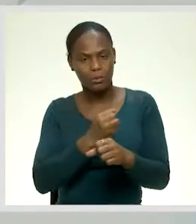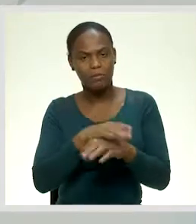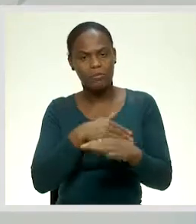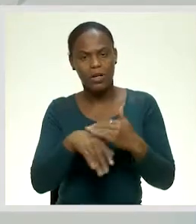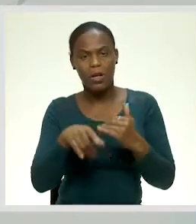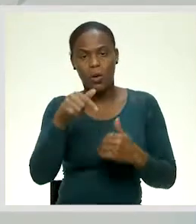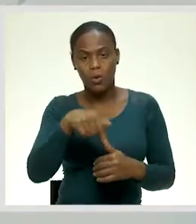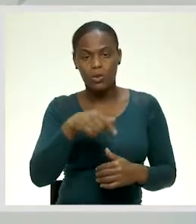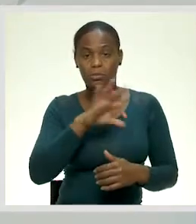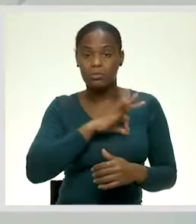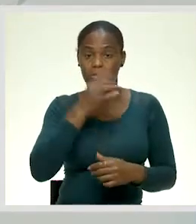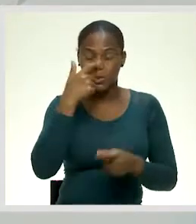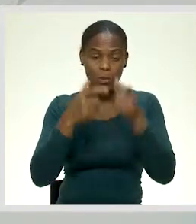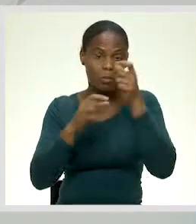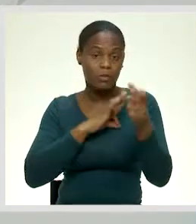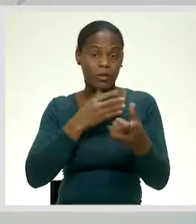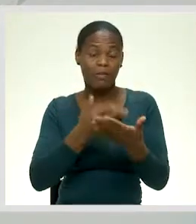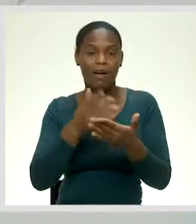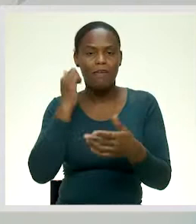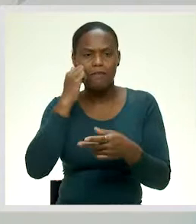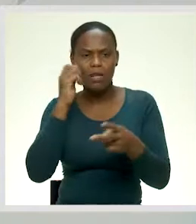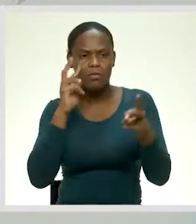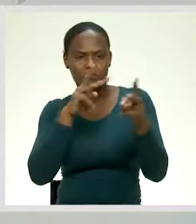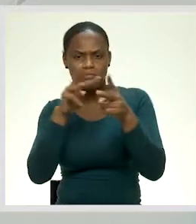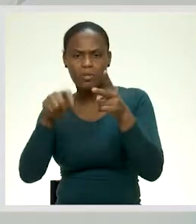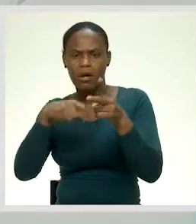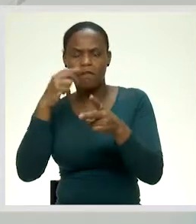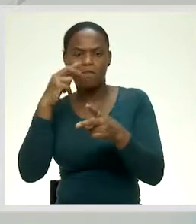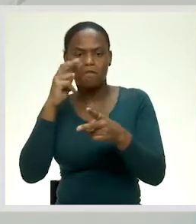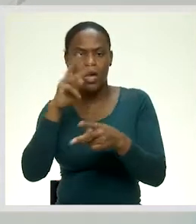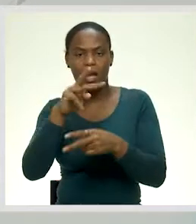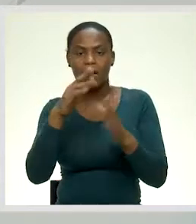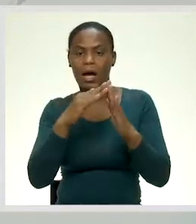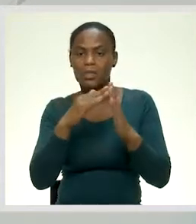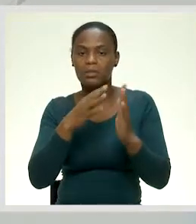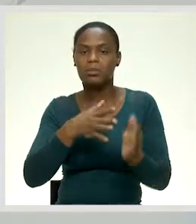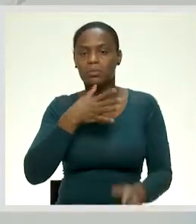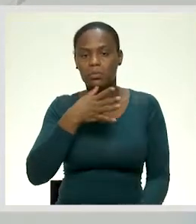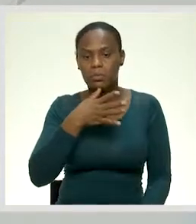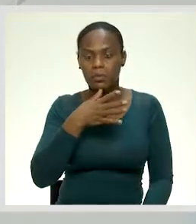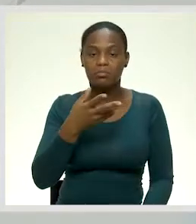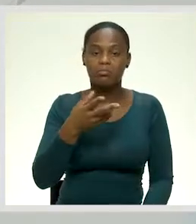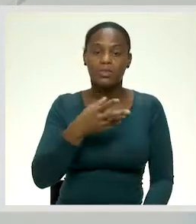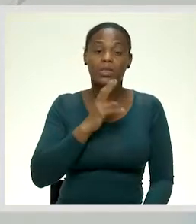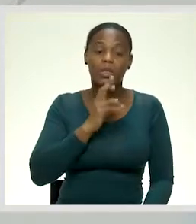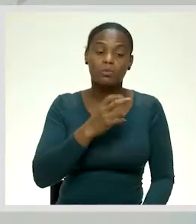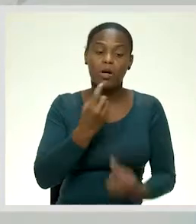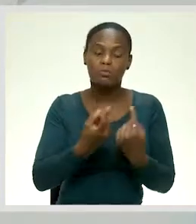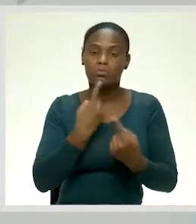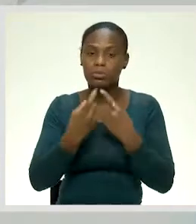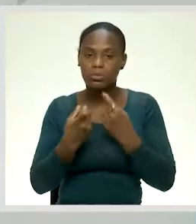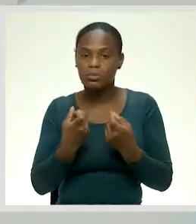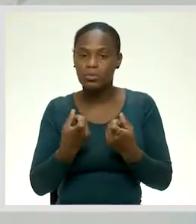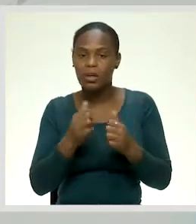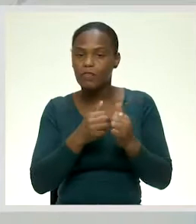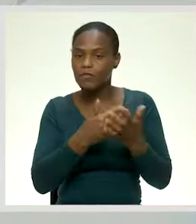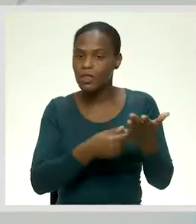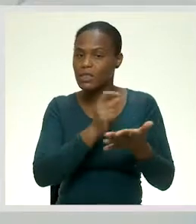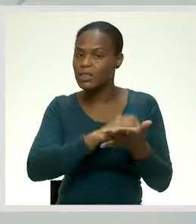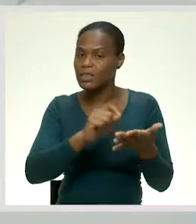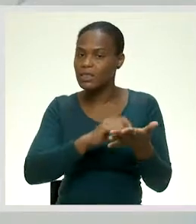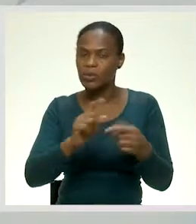filmes para os alunos verem em casa, fazerem um comentário, ou responderem a determinadas questões, fichas de exercício, etc.